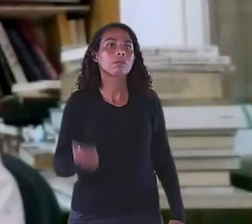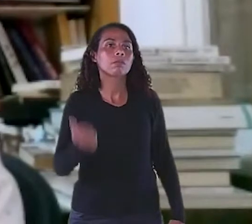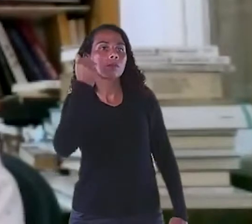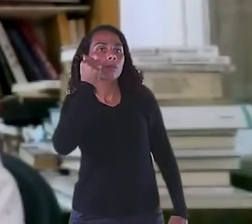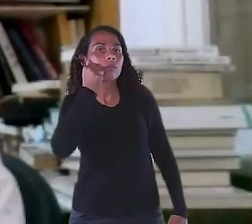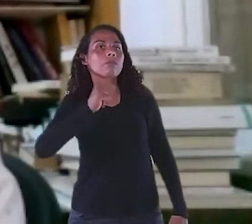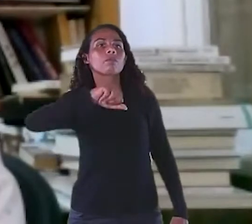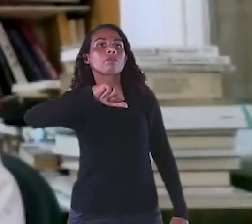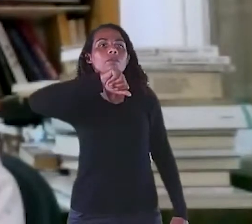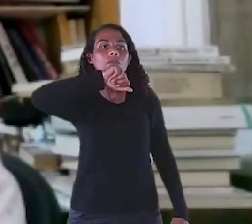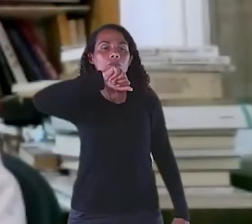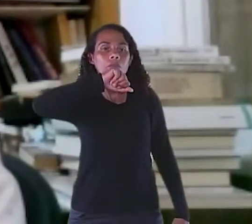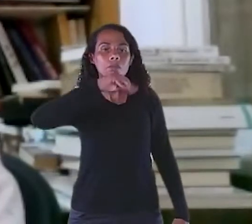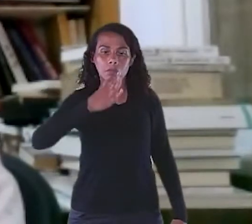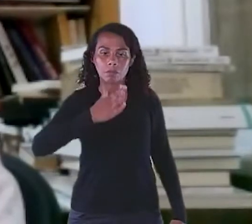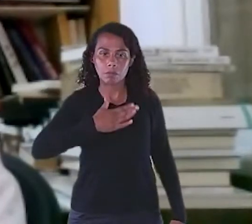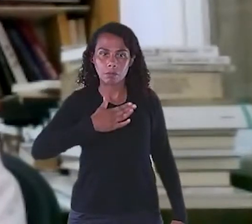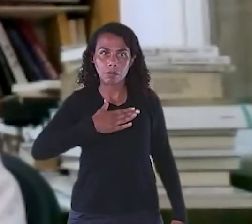pessoas